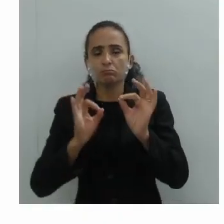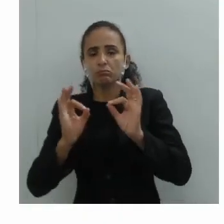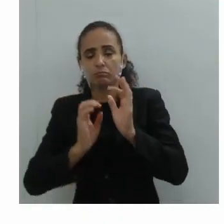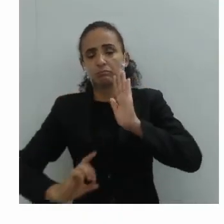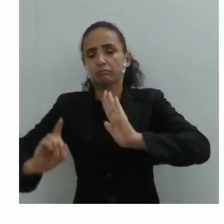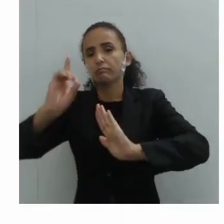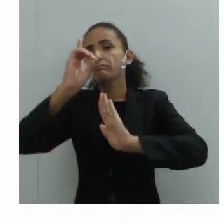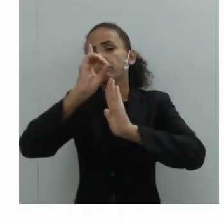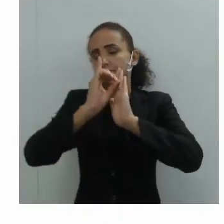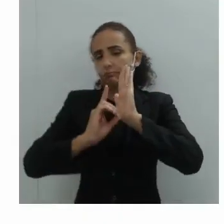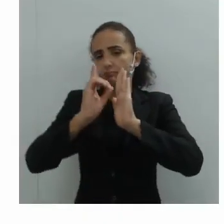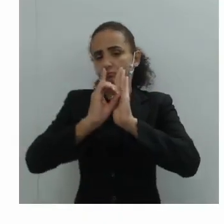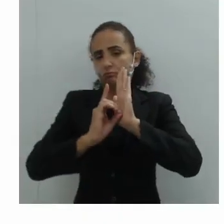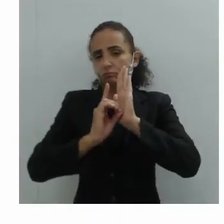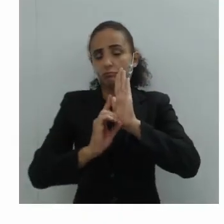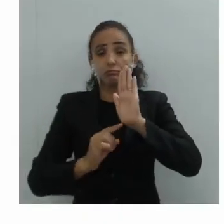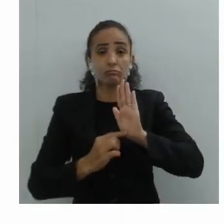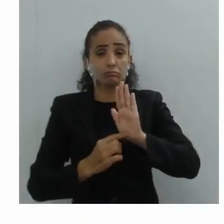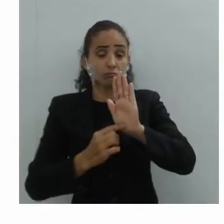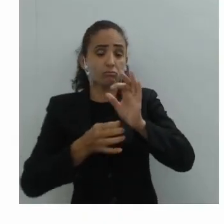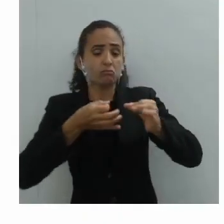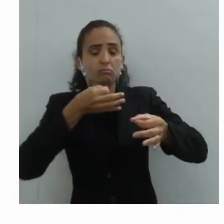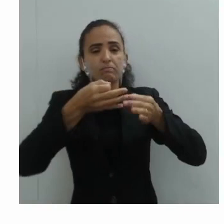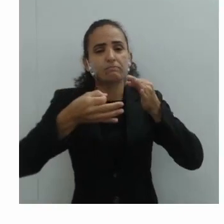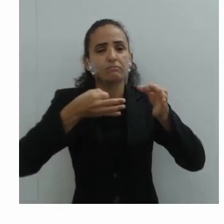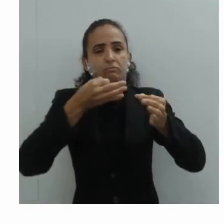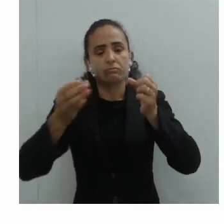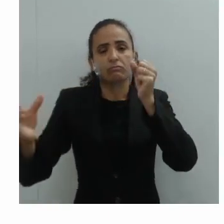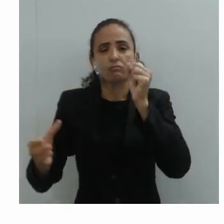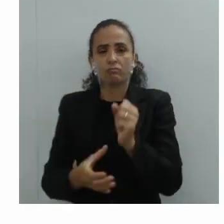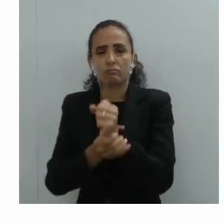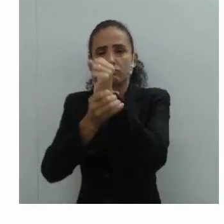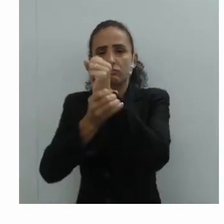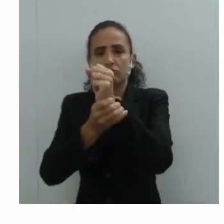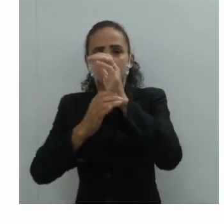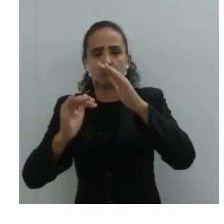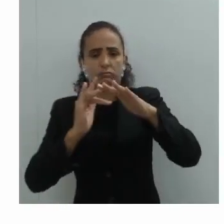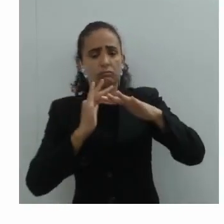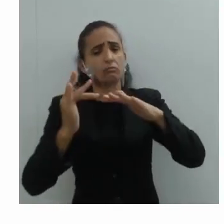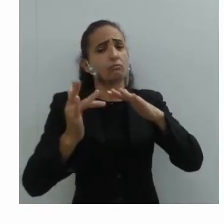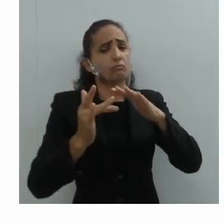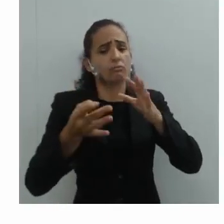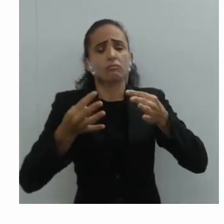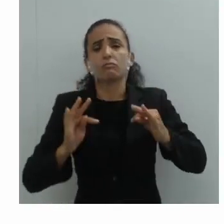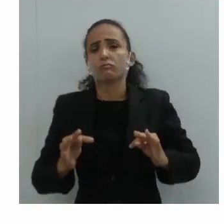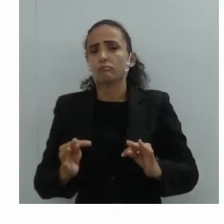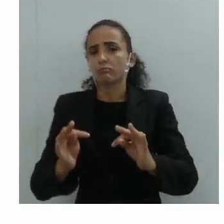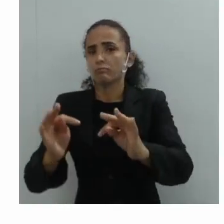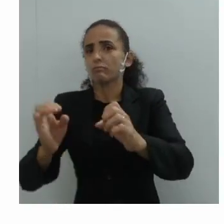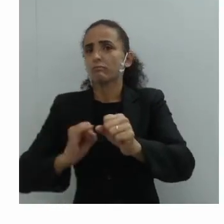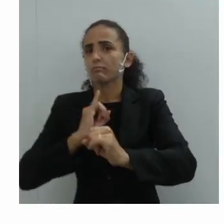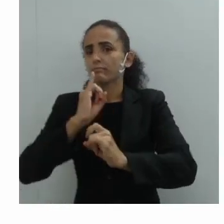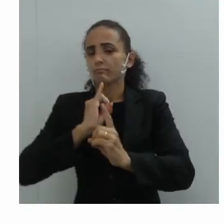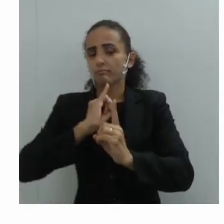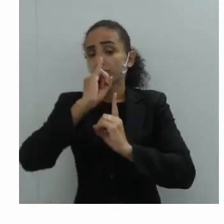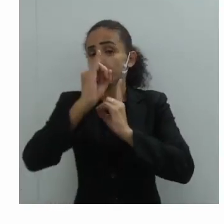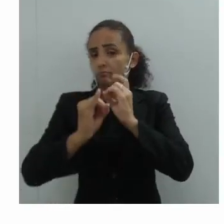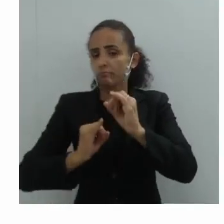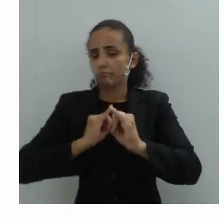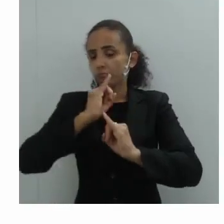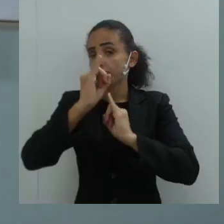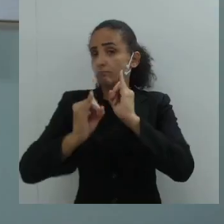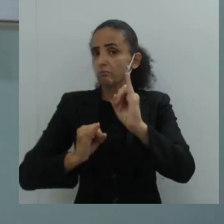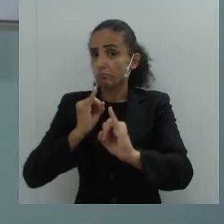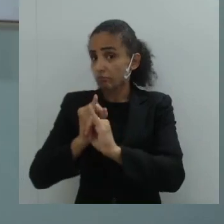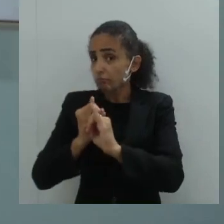dos direitos de expressão deve ser assegurada em qualquer meio de comunicação, incluindo a internet. Lembram